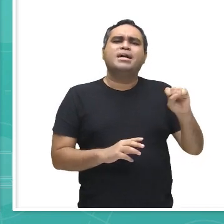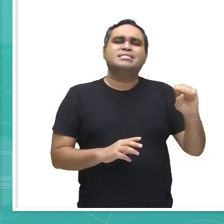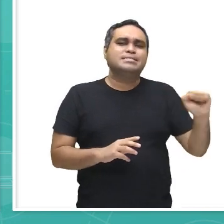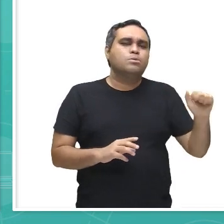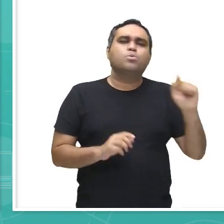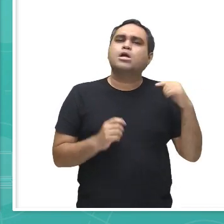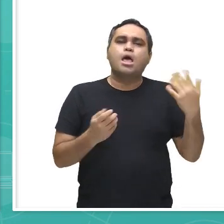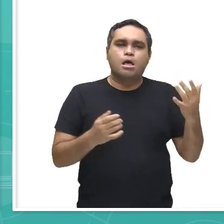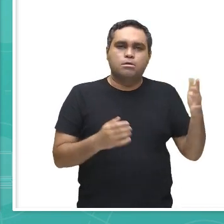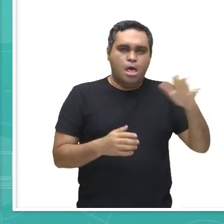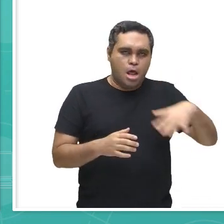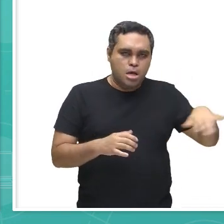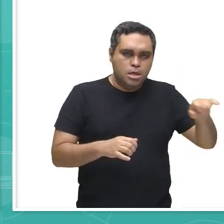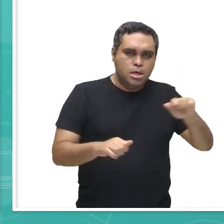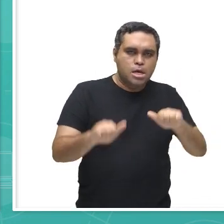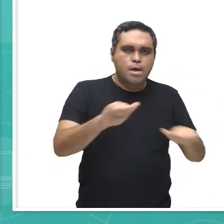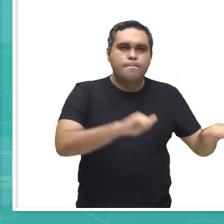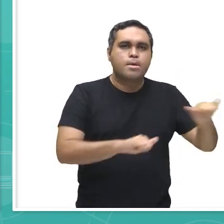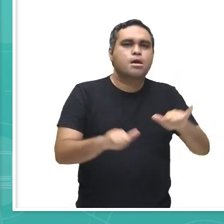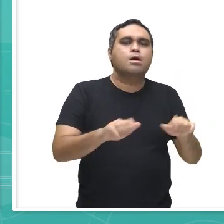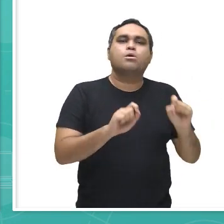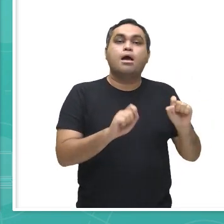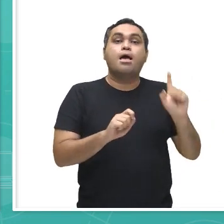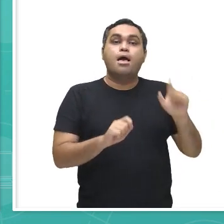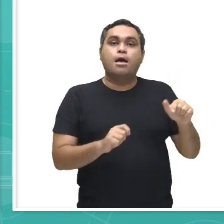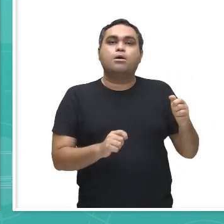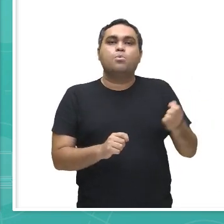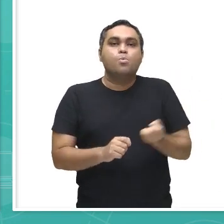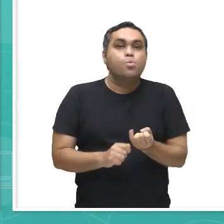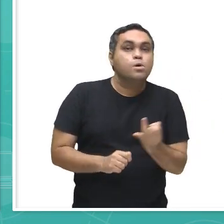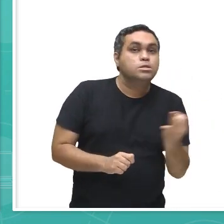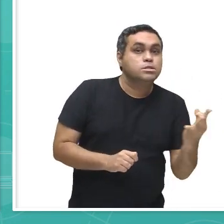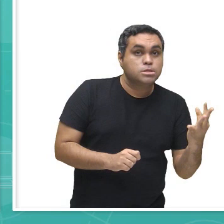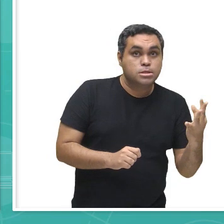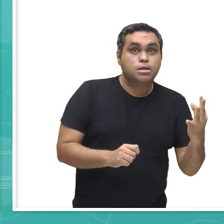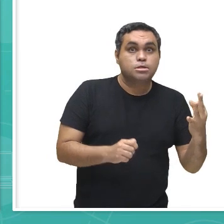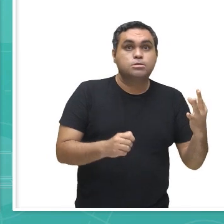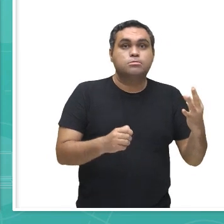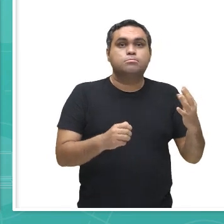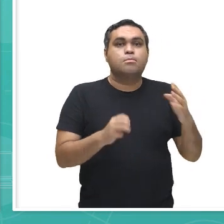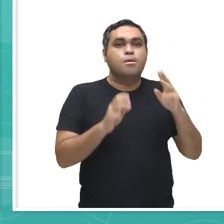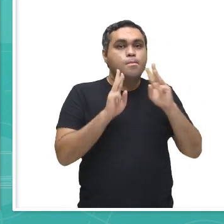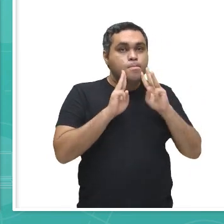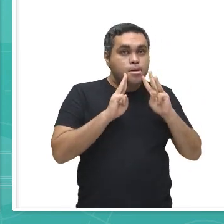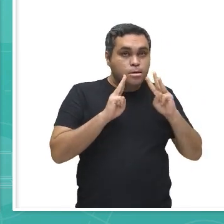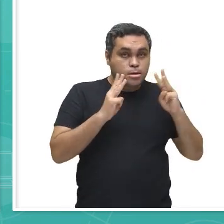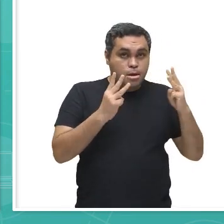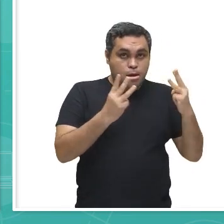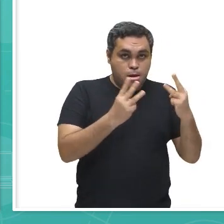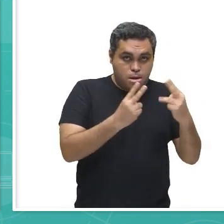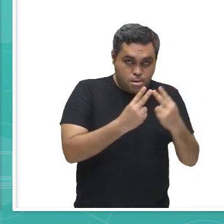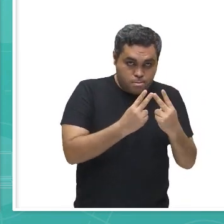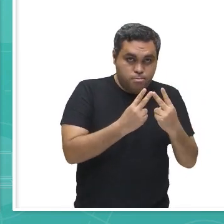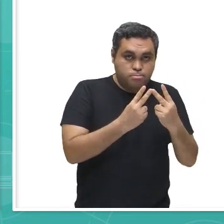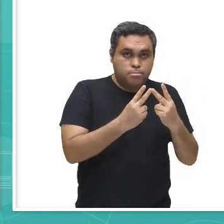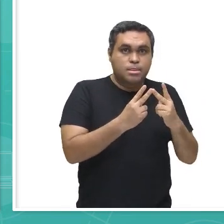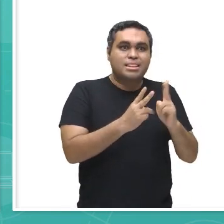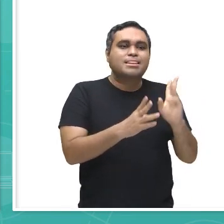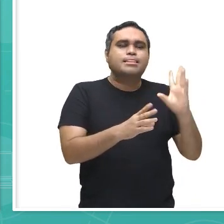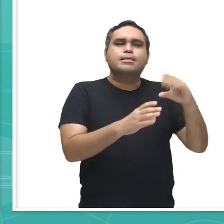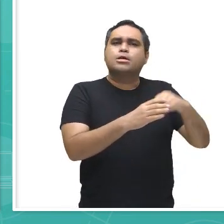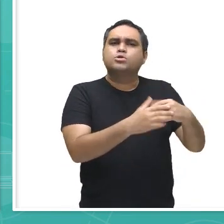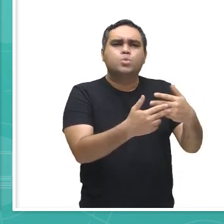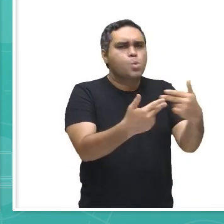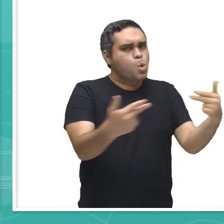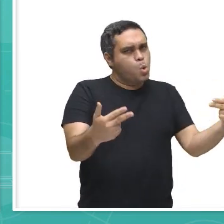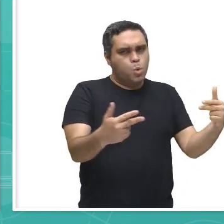aqui, quantificar. É a quantidade de matéria presente em um determinado corpo. E aí, para a gente falar